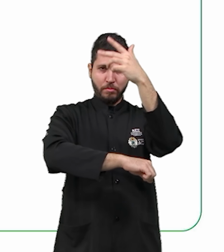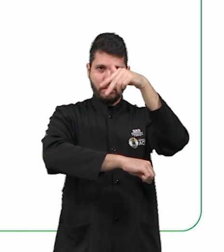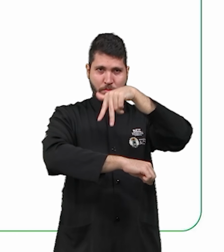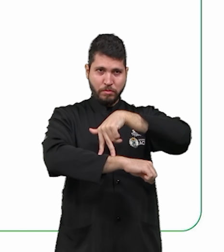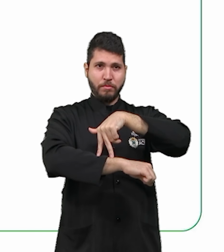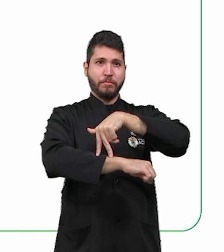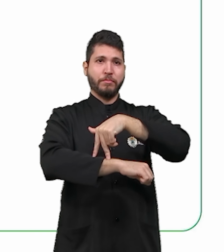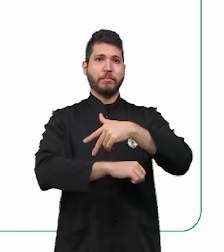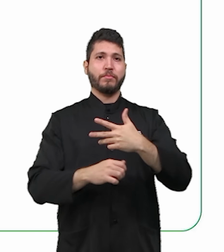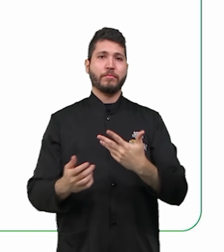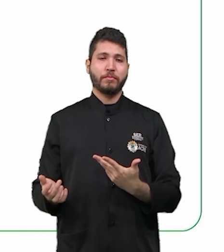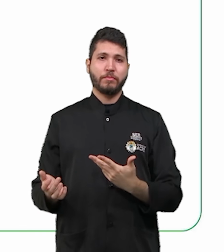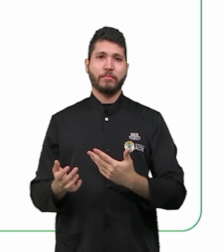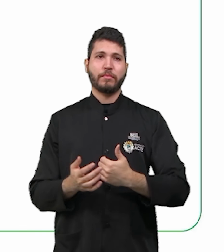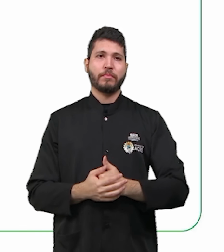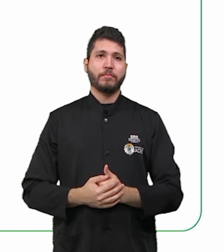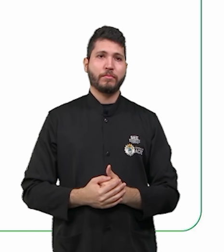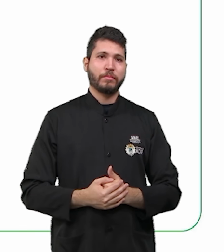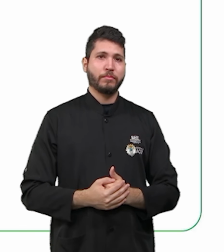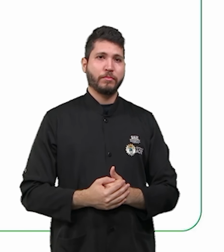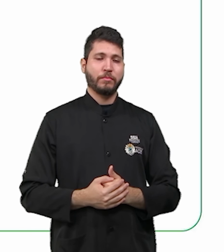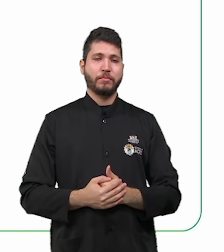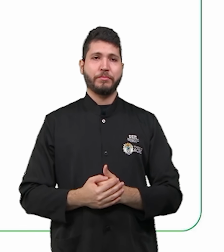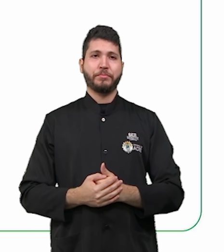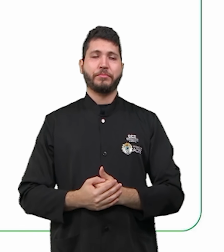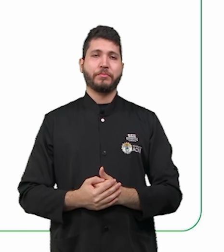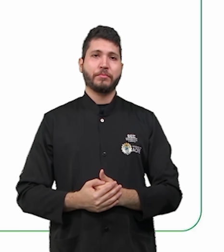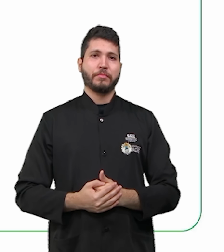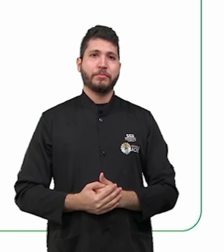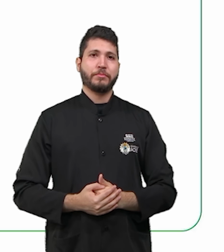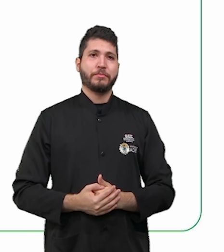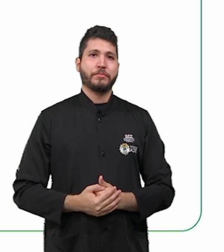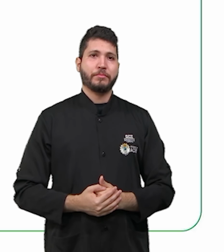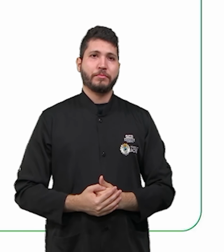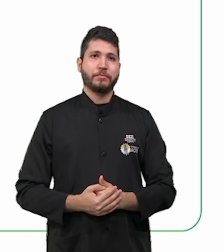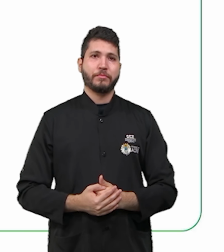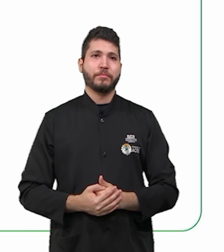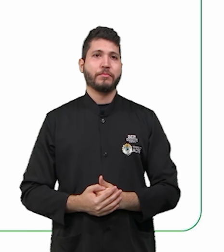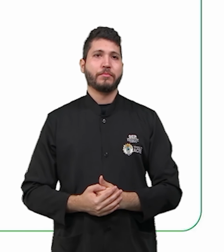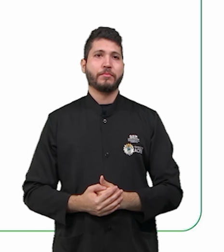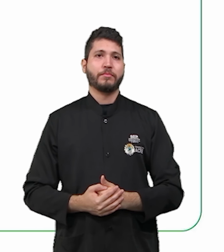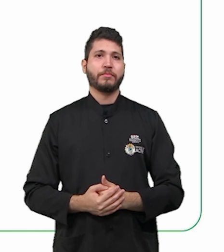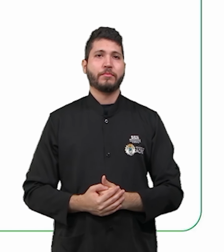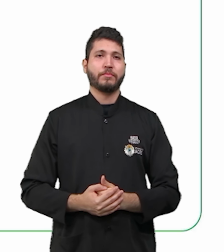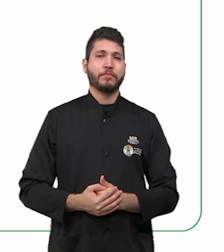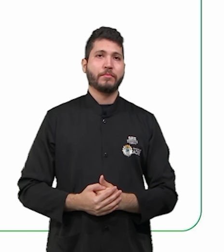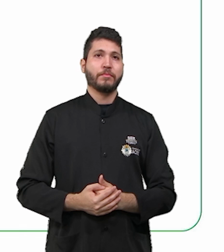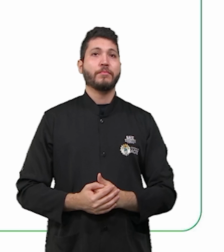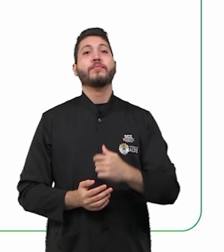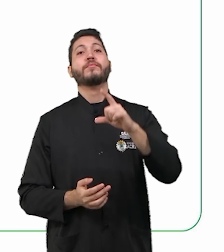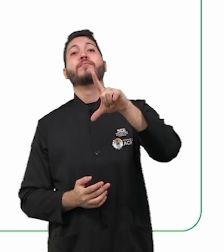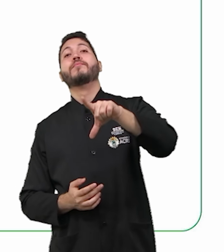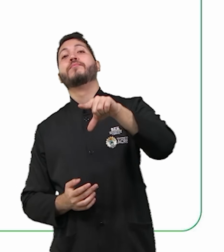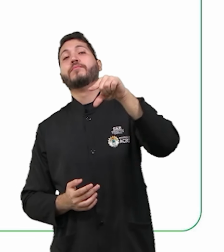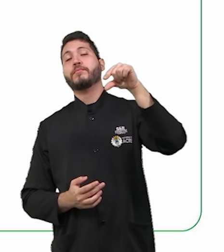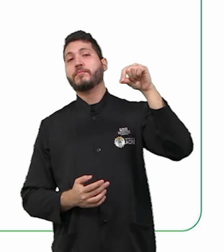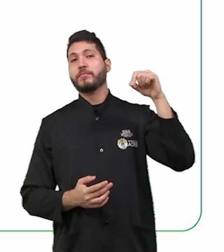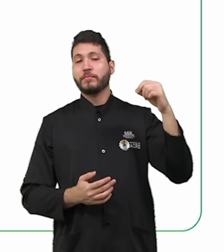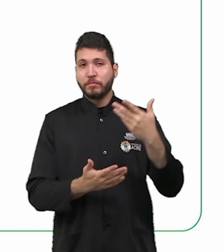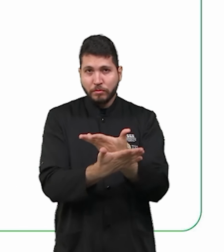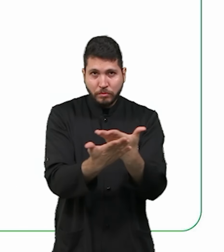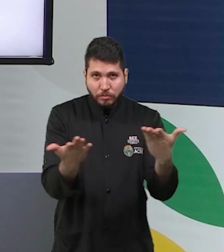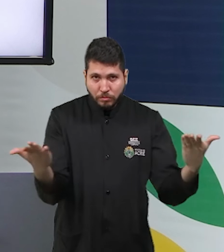E aí eu quero saber, né, do nosso tema da aula de hoje, sobre o seu gosto e as suas